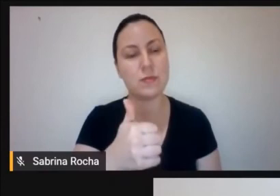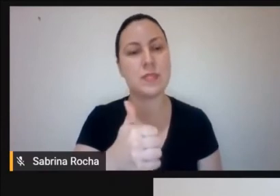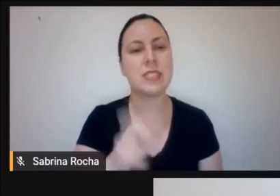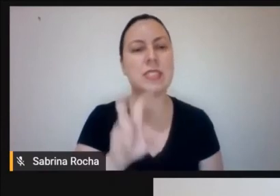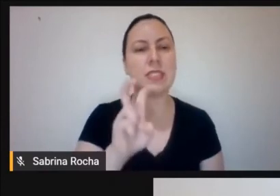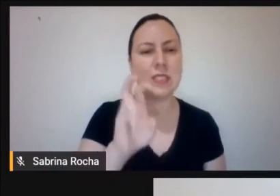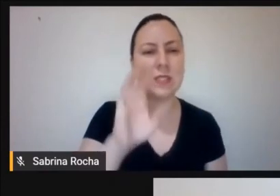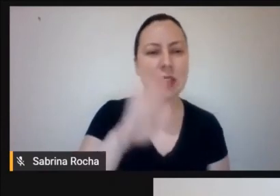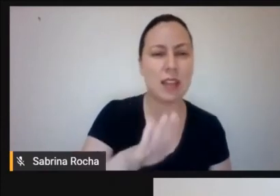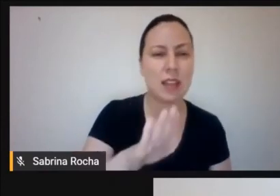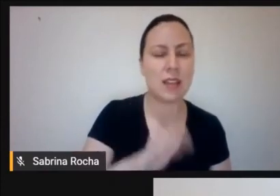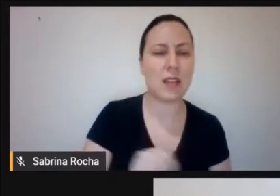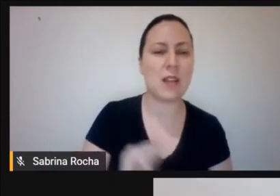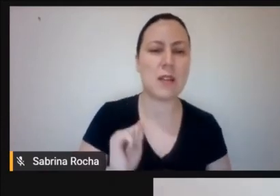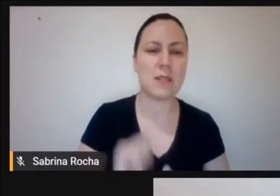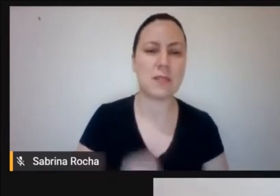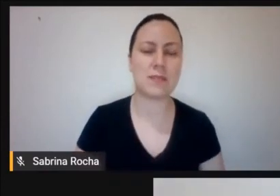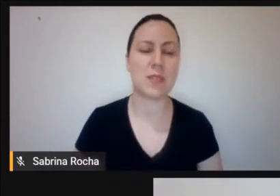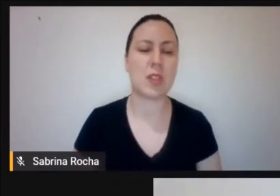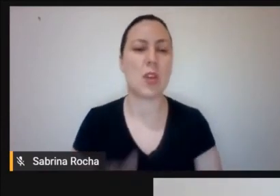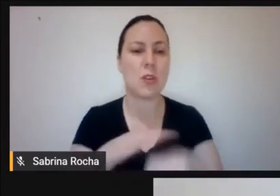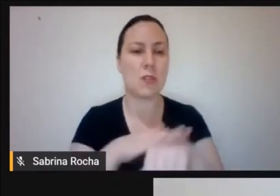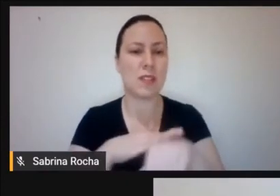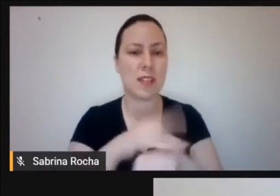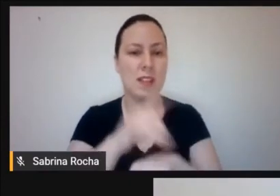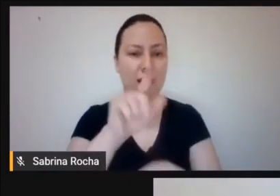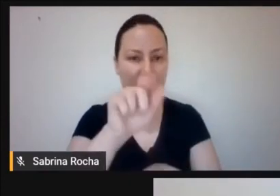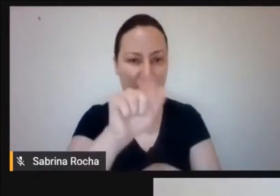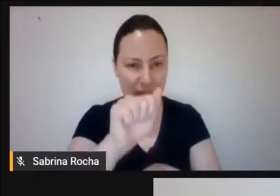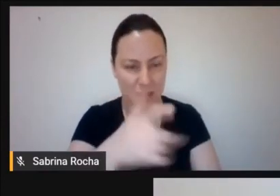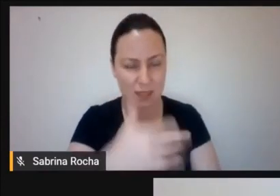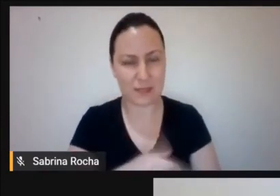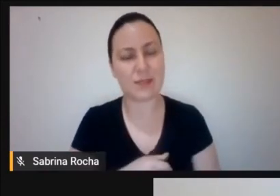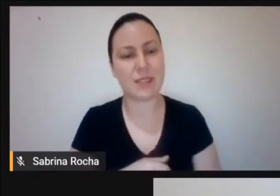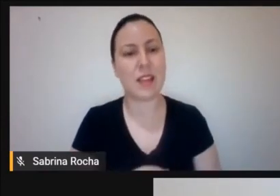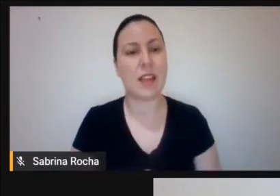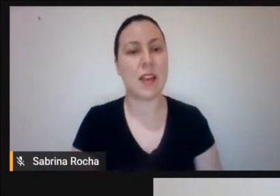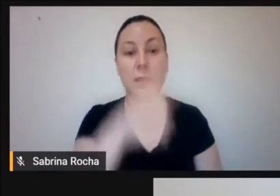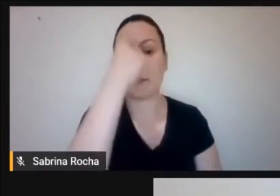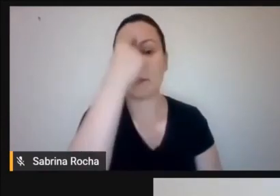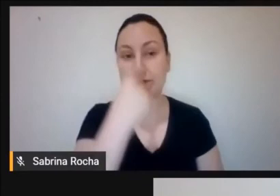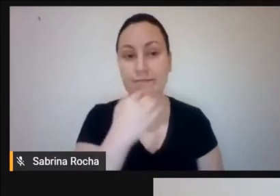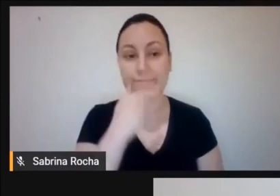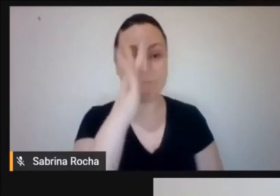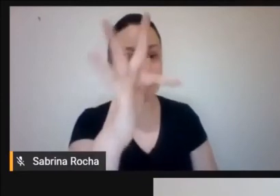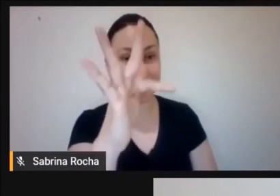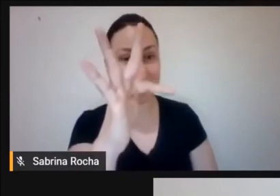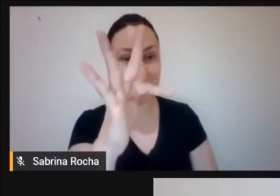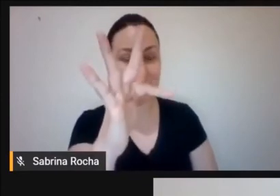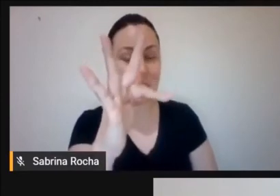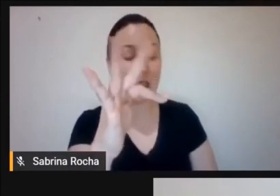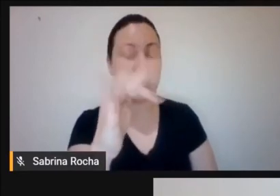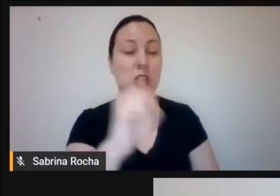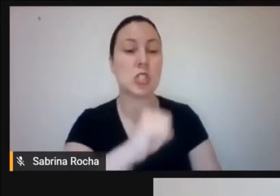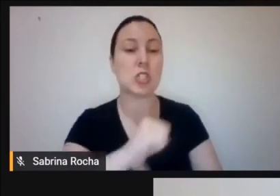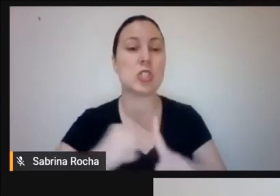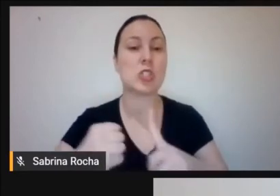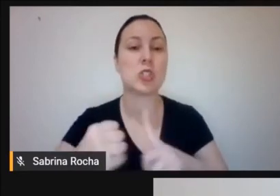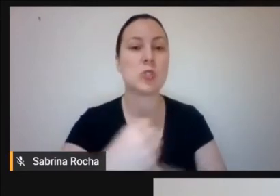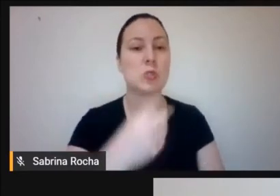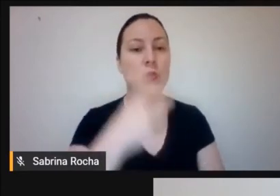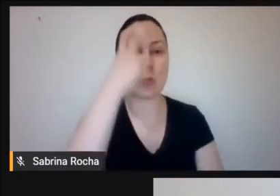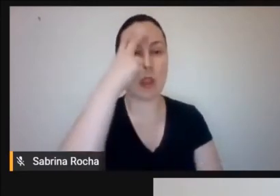tarde, eu converso com a futurista Lala Denzelin sobre o tema As Faces do Futuro, Mudanças Socioculturais, Criatividade